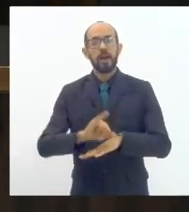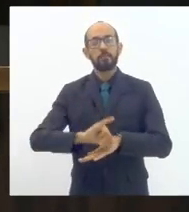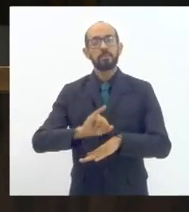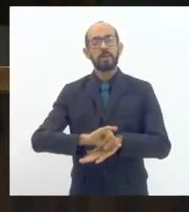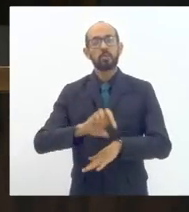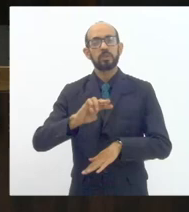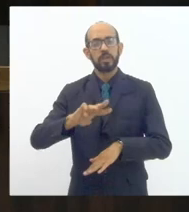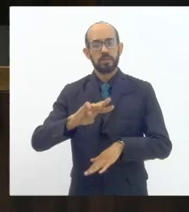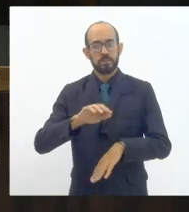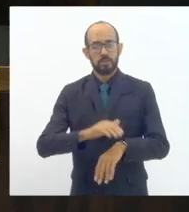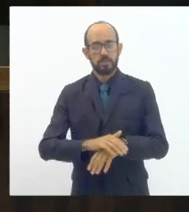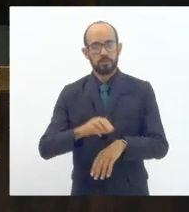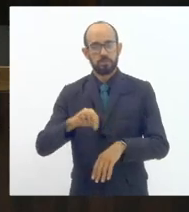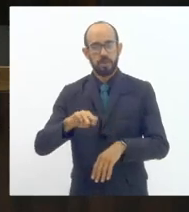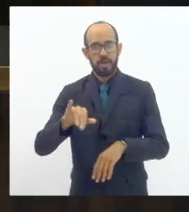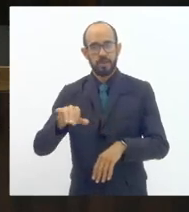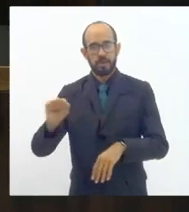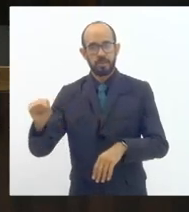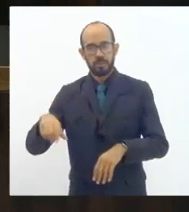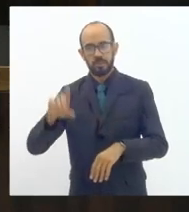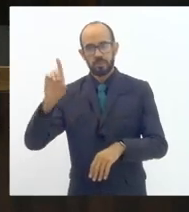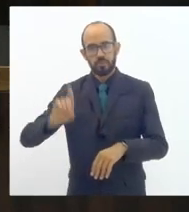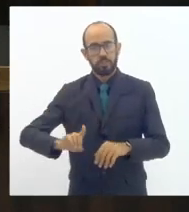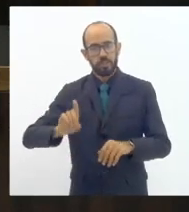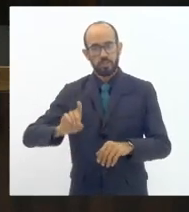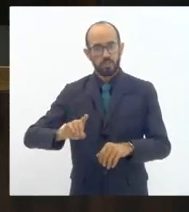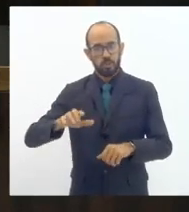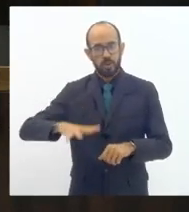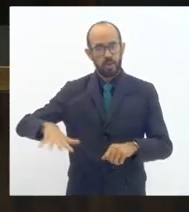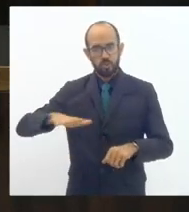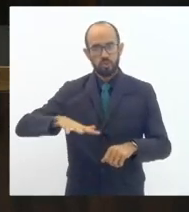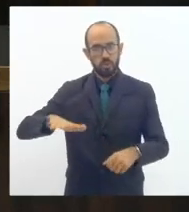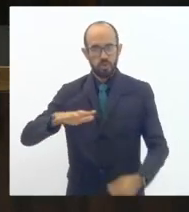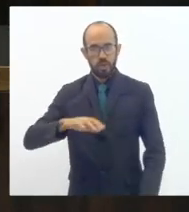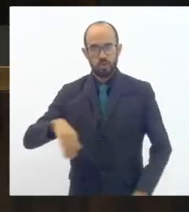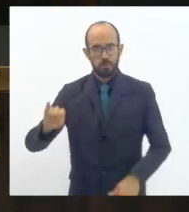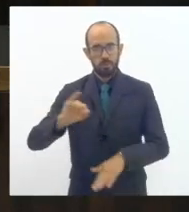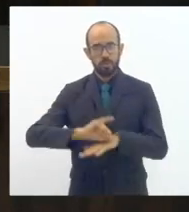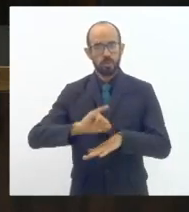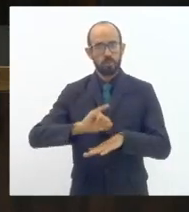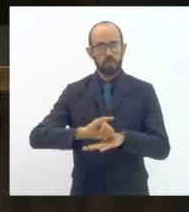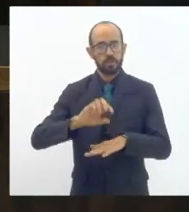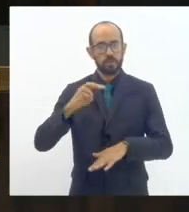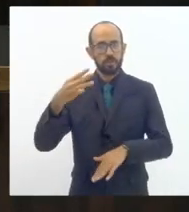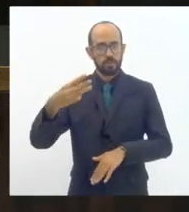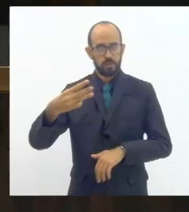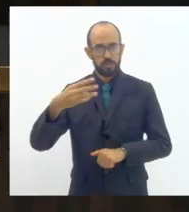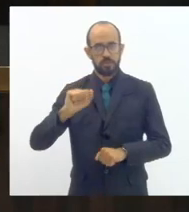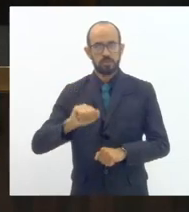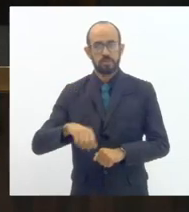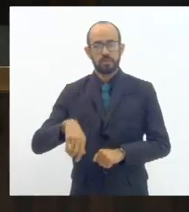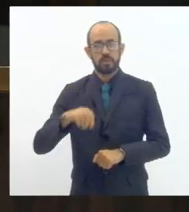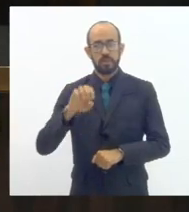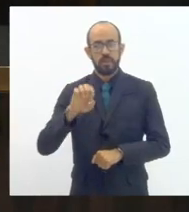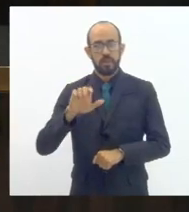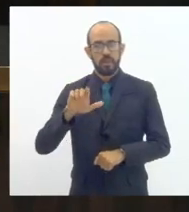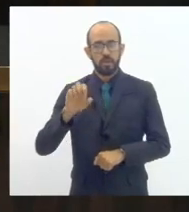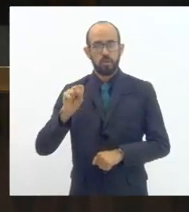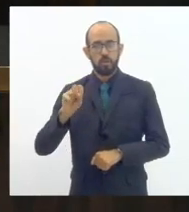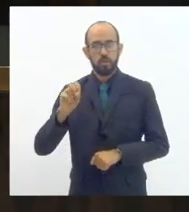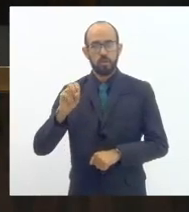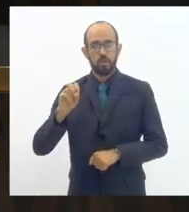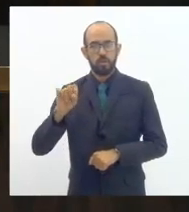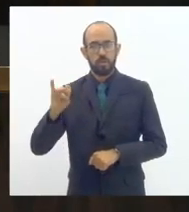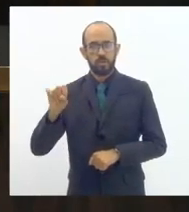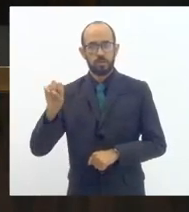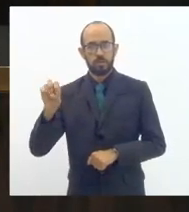Maria Estela Teixeira, diretora regional pedagógica da Metropolitana 3. Heloísa Andrade,